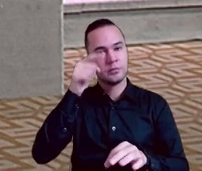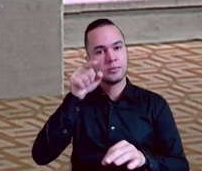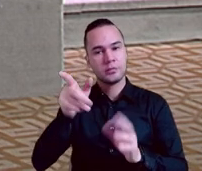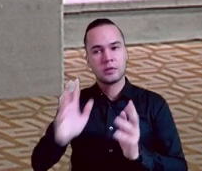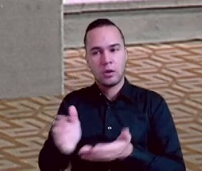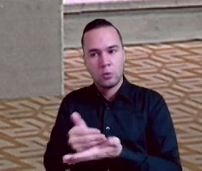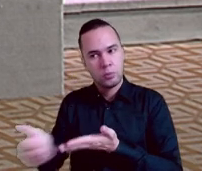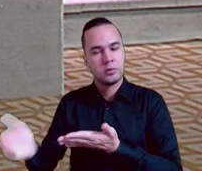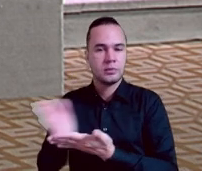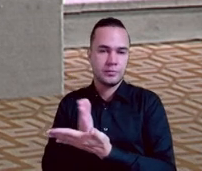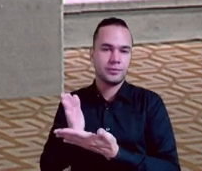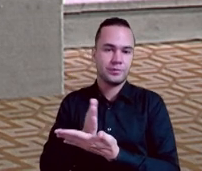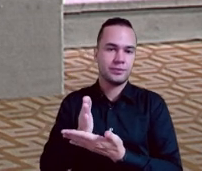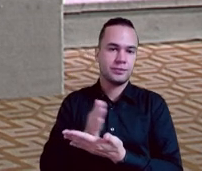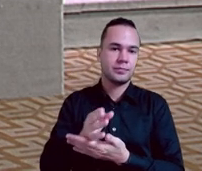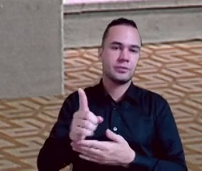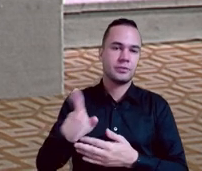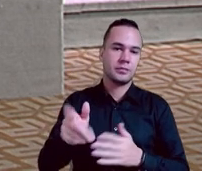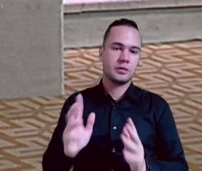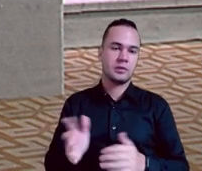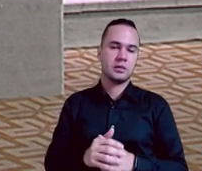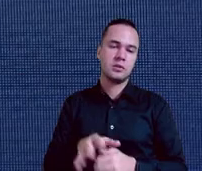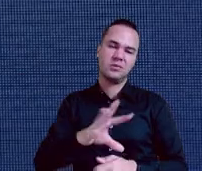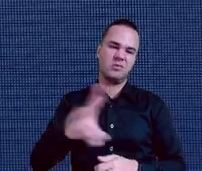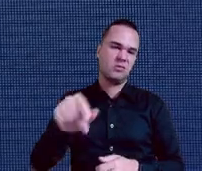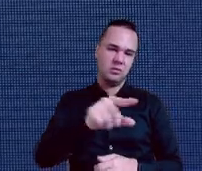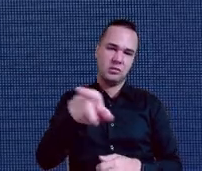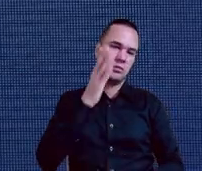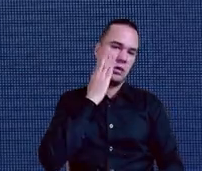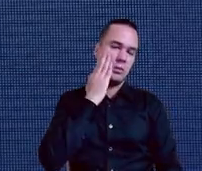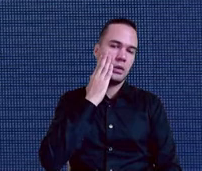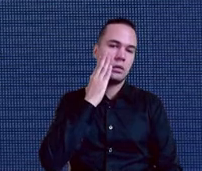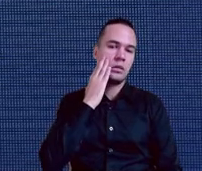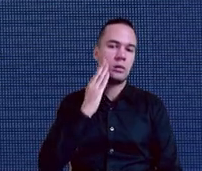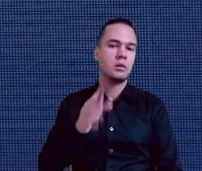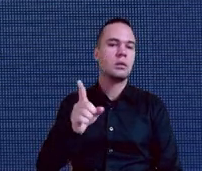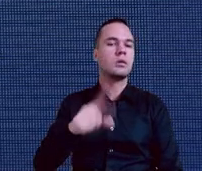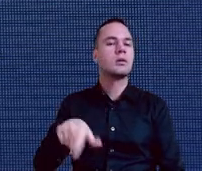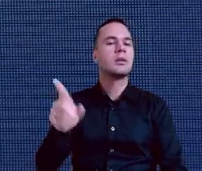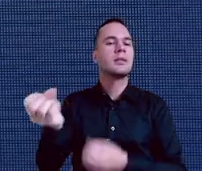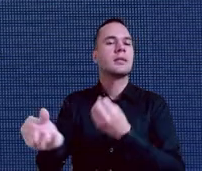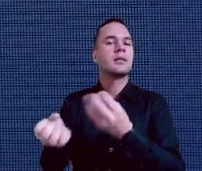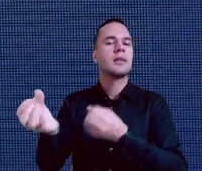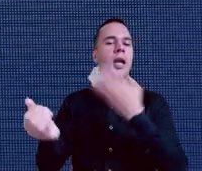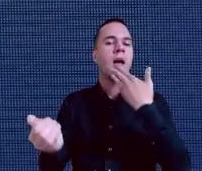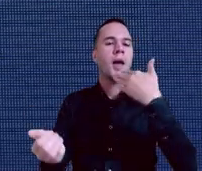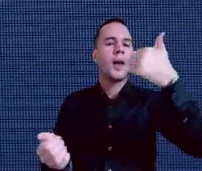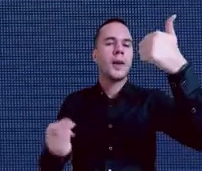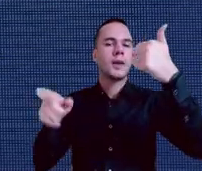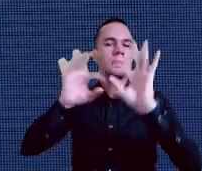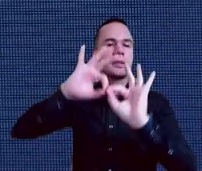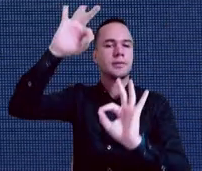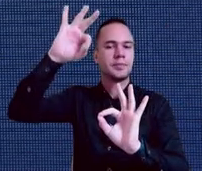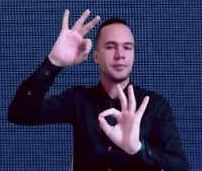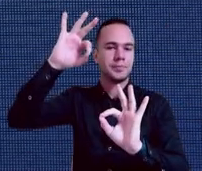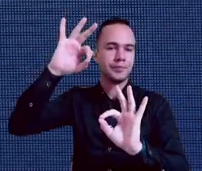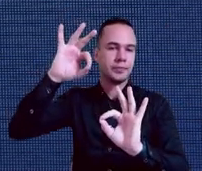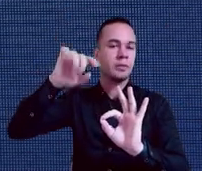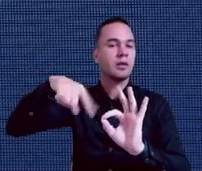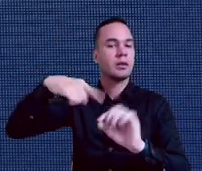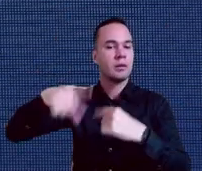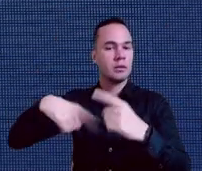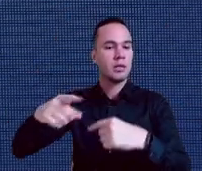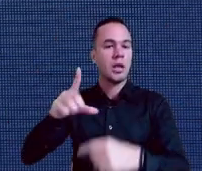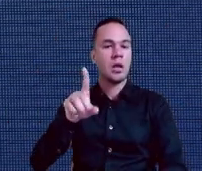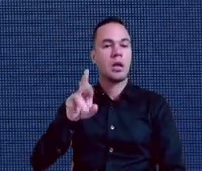isso é crossboard acredito que todo mundo aqui tá fazendo isso quais são entregando as melhores métricas para ir quando o dry powder